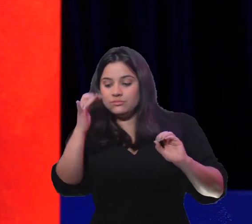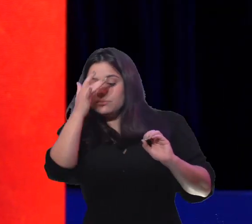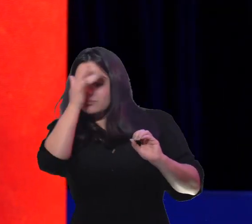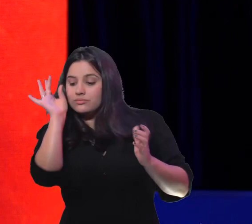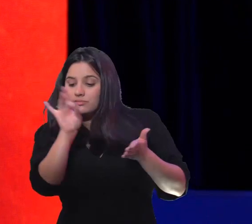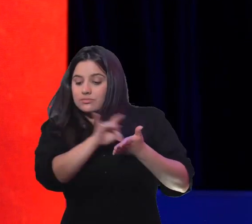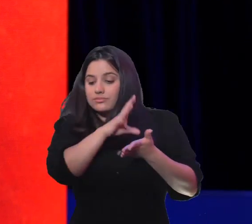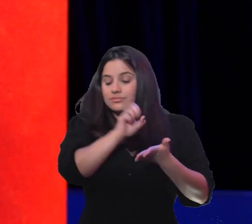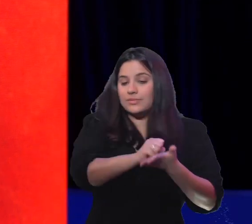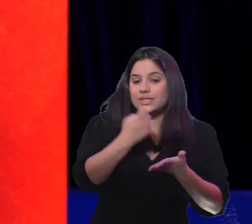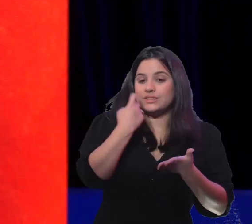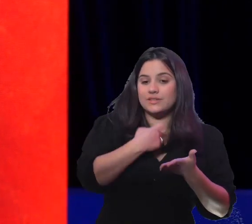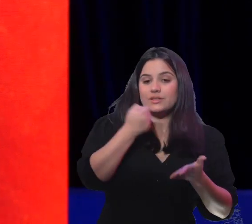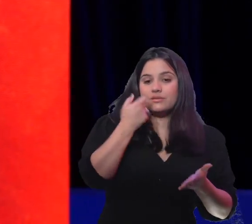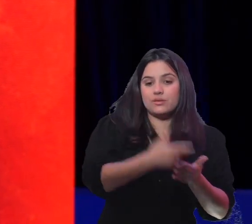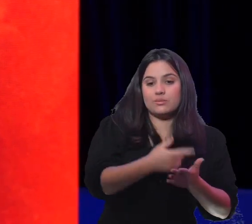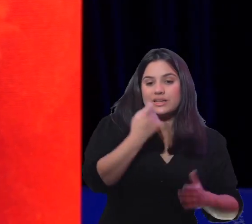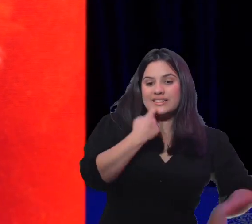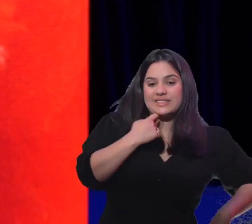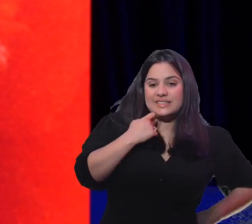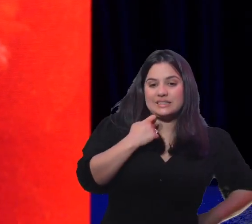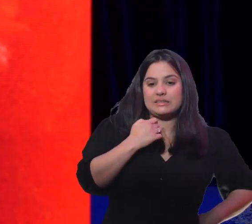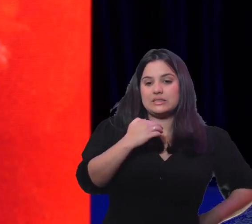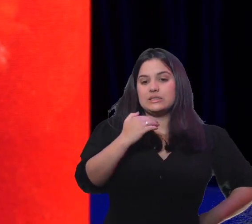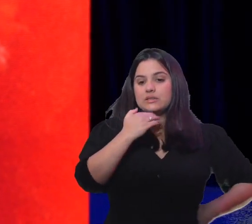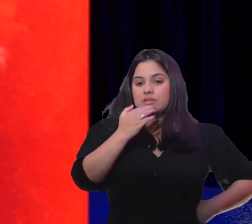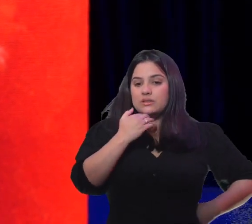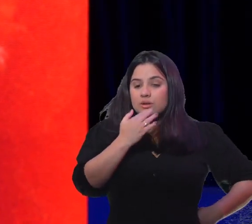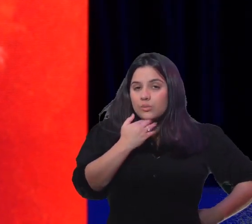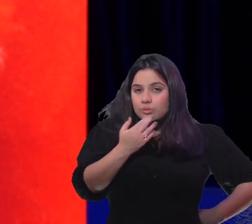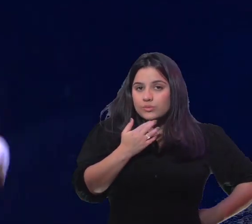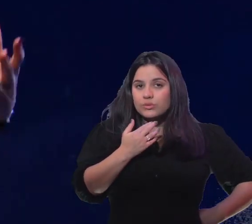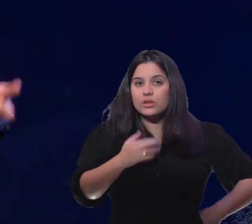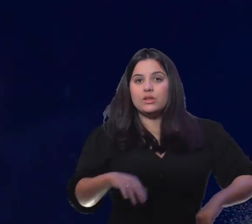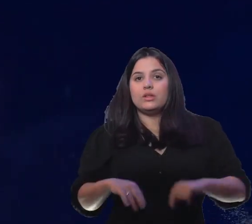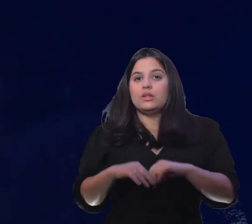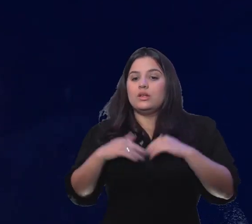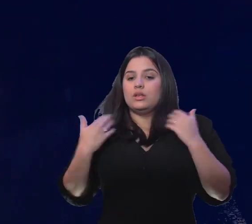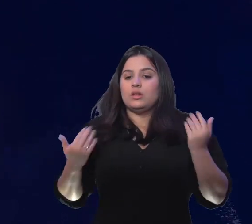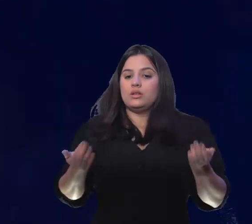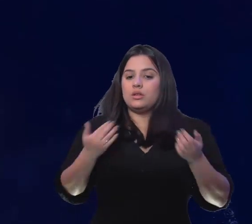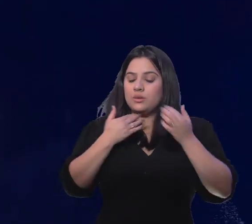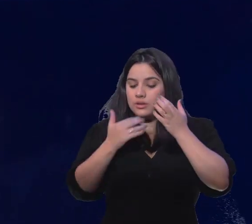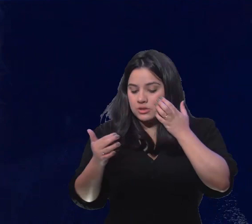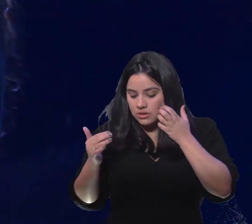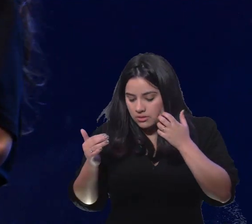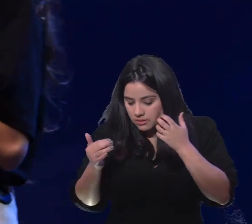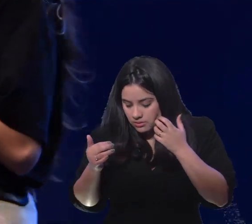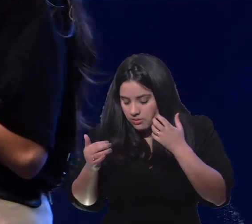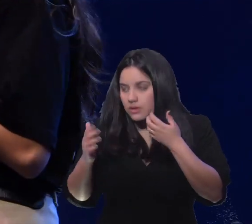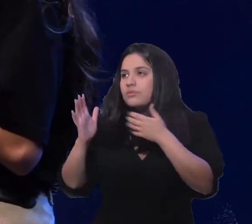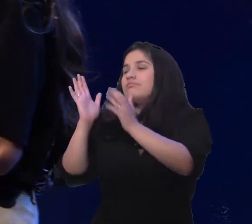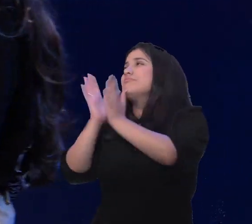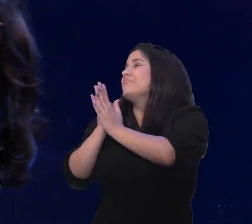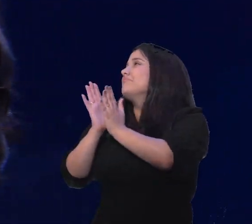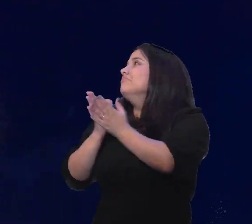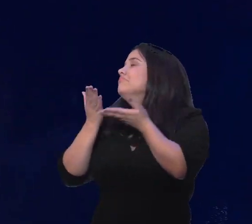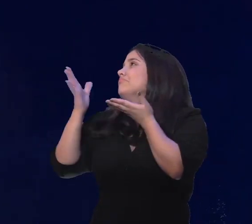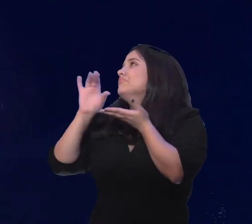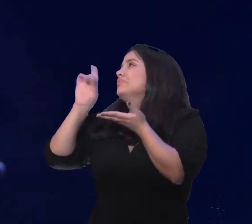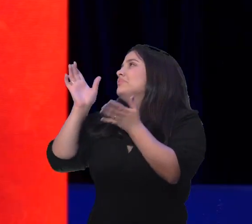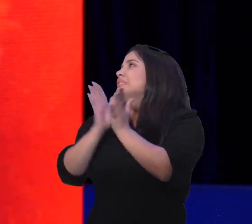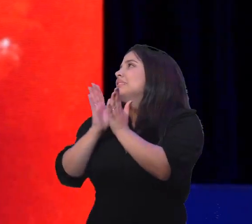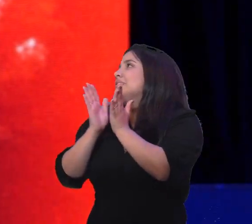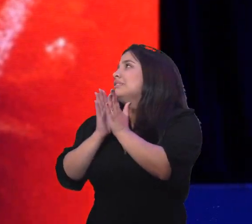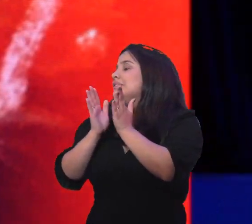sexta, comprar na sexta mesmo para o churrasco no sábado. Não ia ter como. Então, ele orou, né? Pediu uma palavra de Deus.